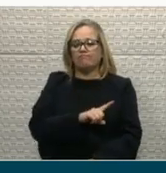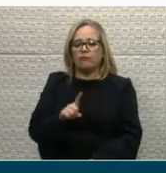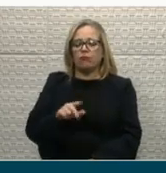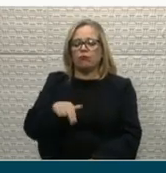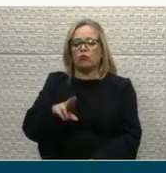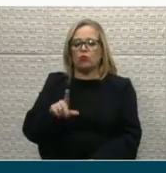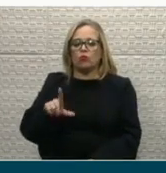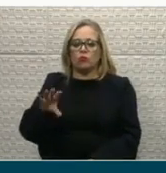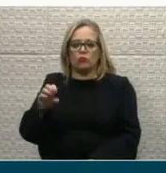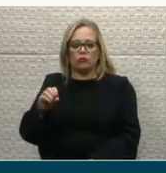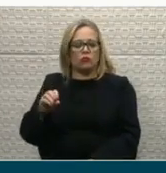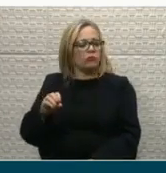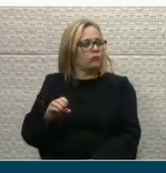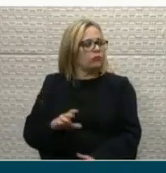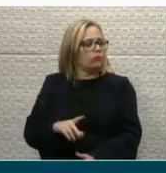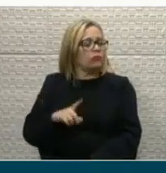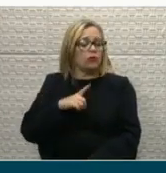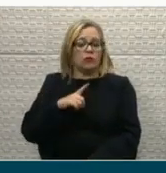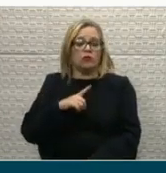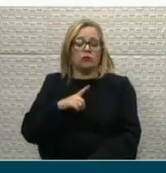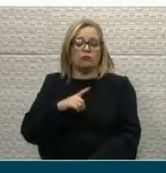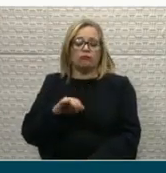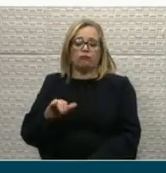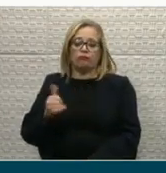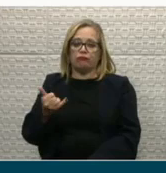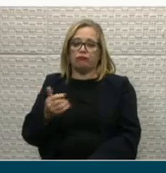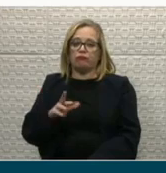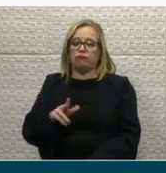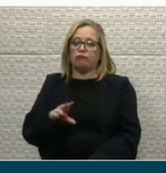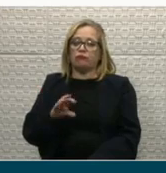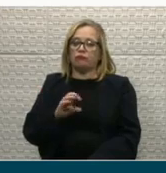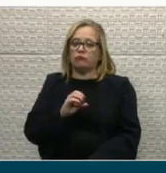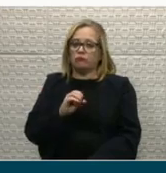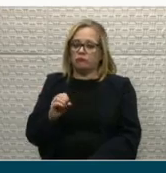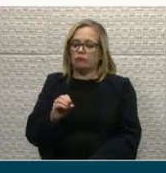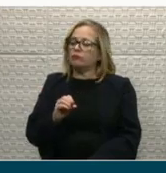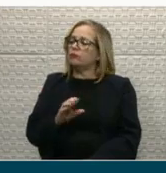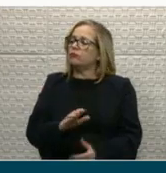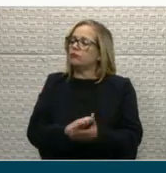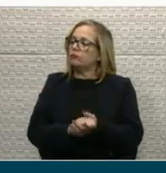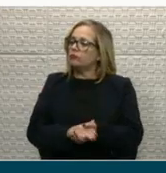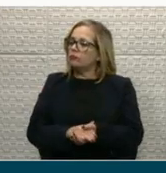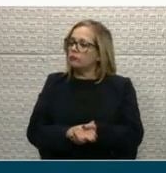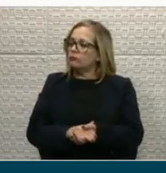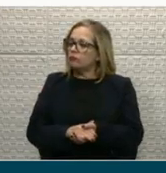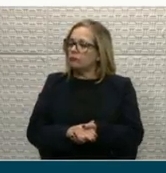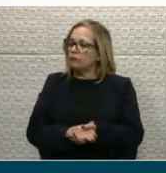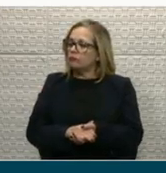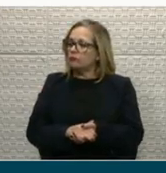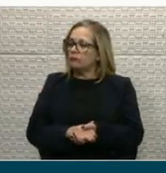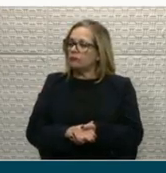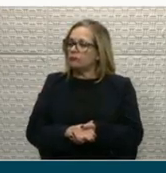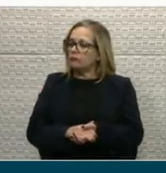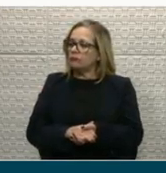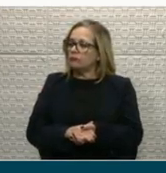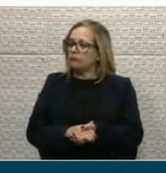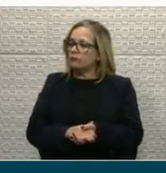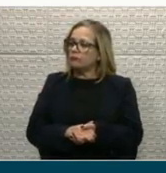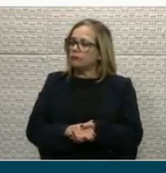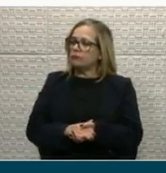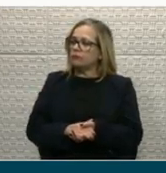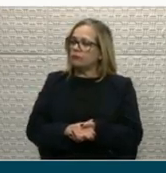têm y como sendo zero. Então, a segunda componente eu sei que é nula. A primeira componente, como